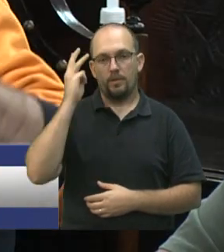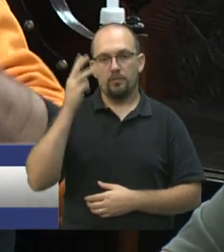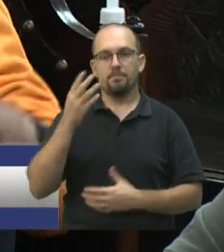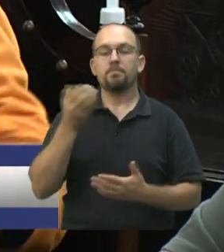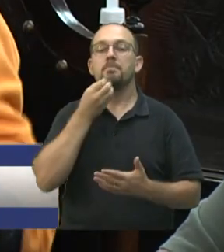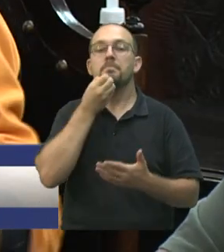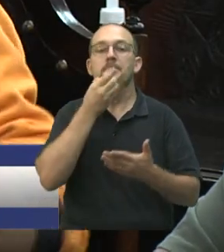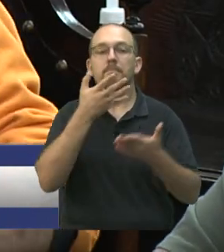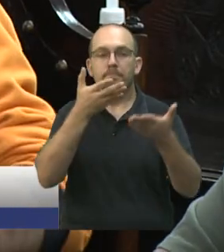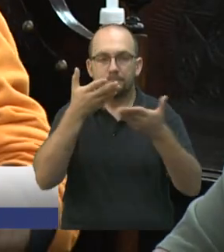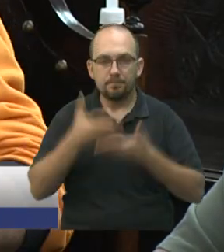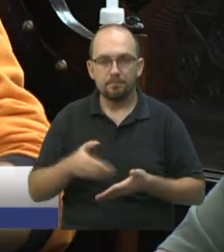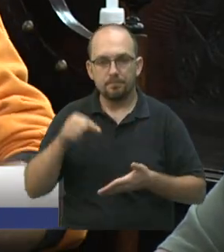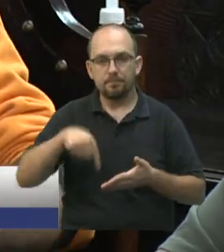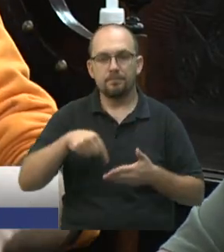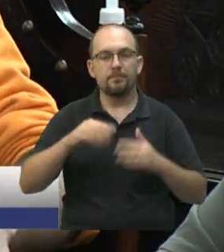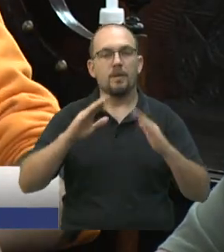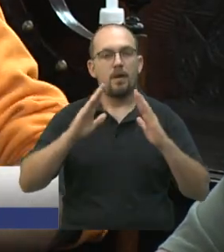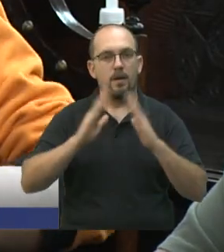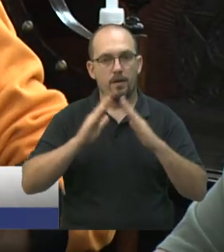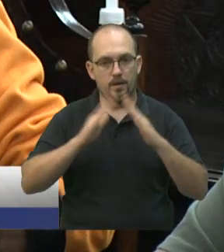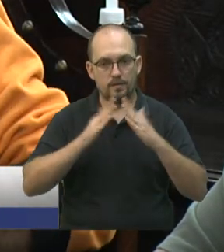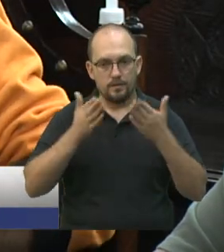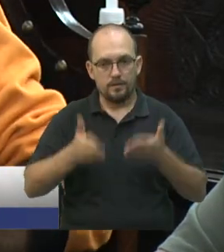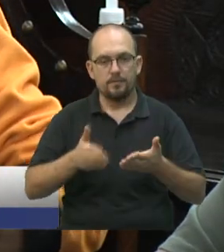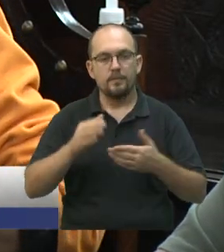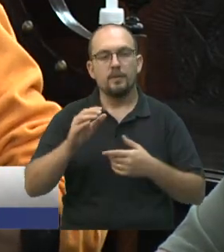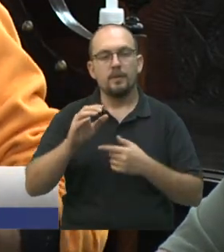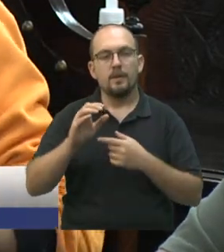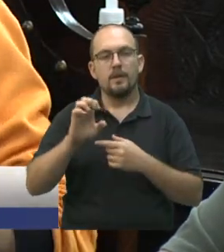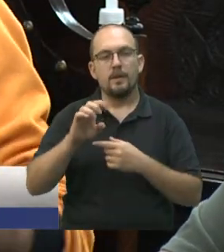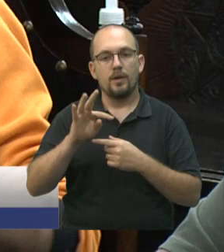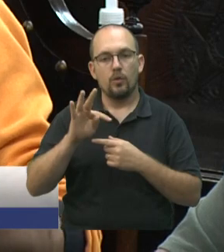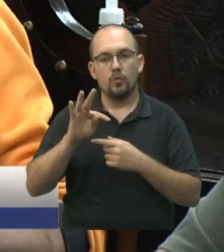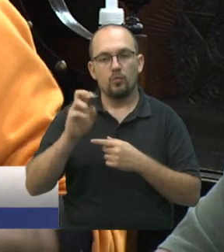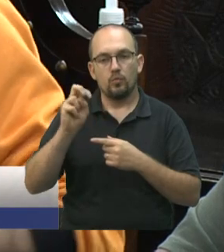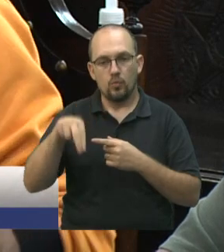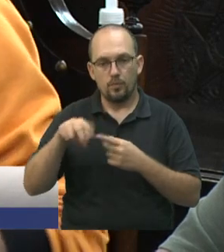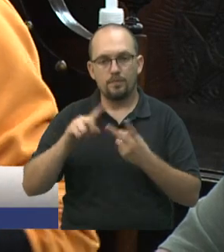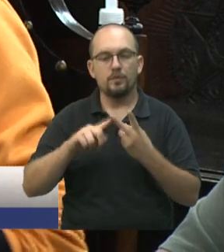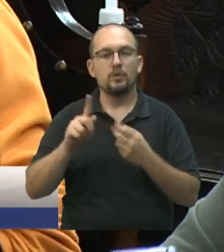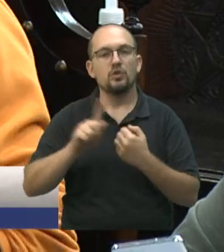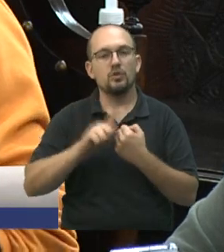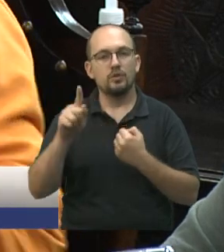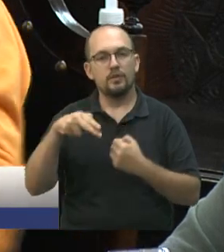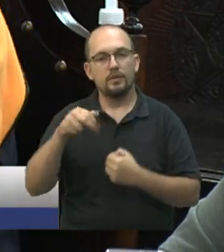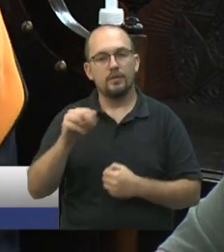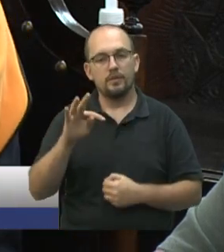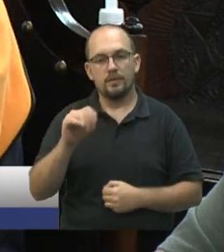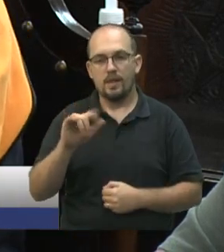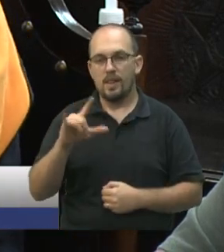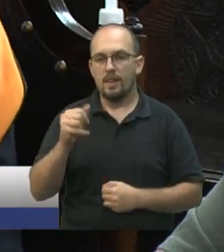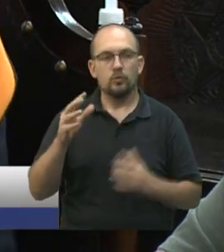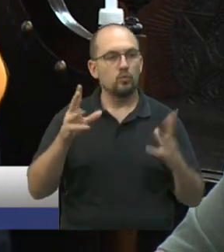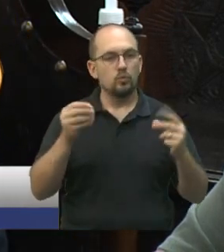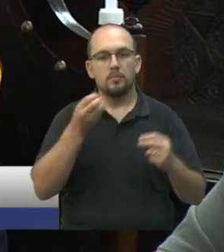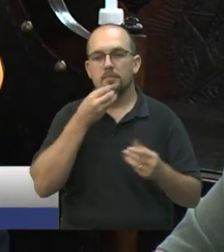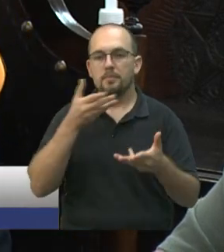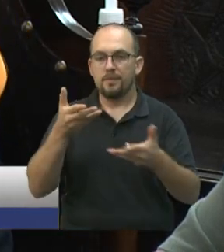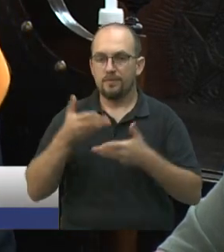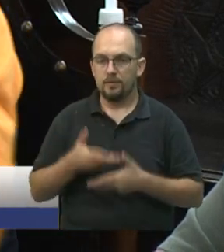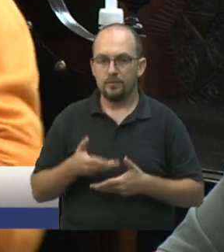esta casa. Ao assessor Elton, a gerente Natália, sejam muito bem-vindas. Então, primeiramente, eu gostaria de estabelecer